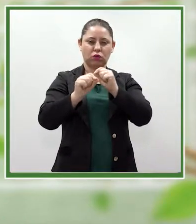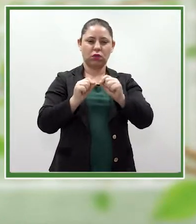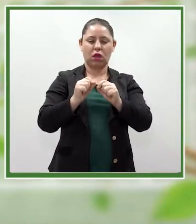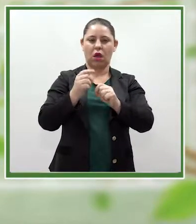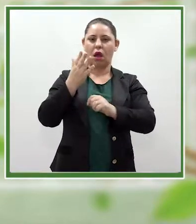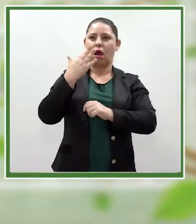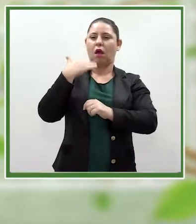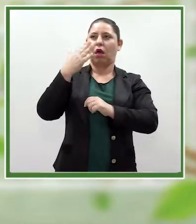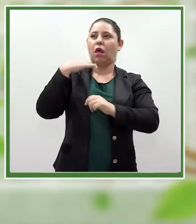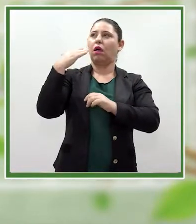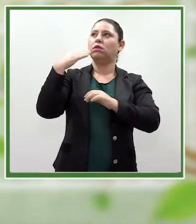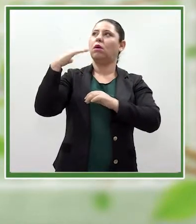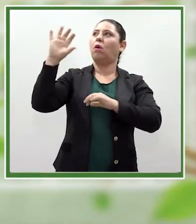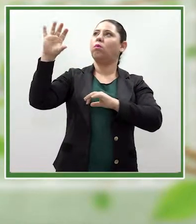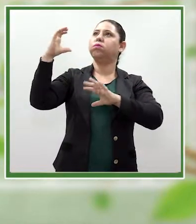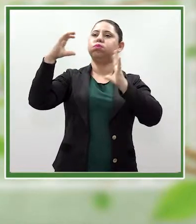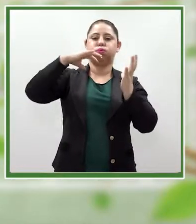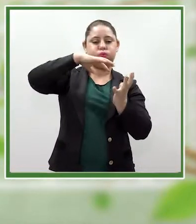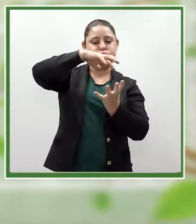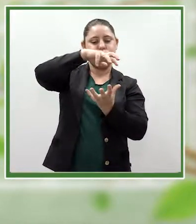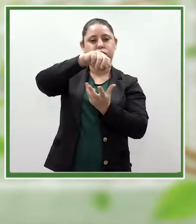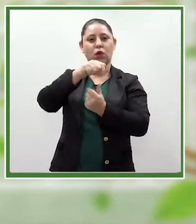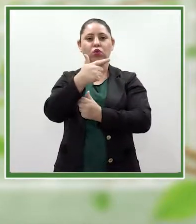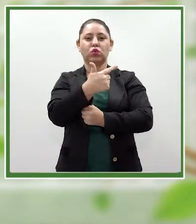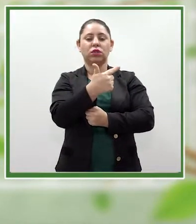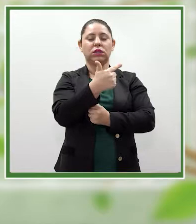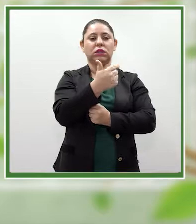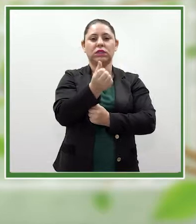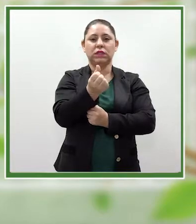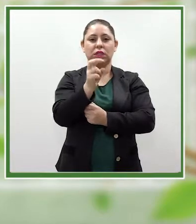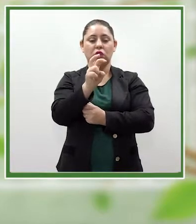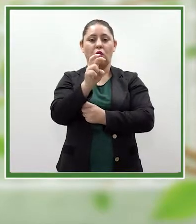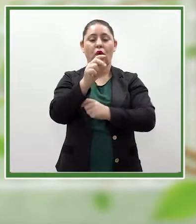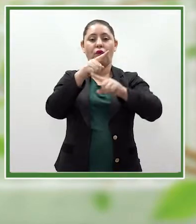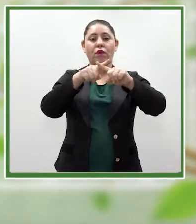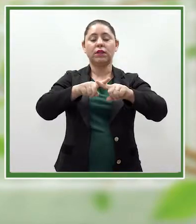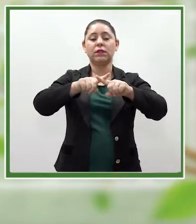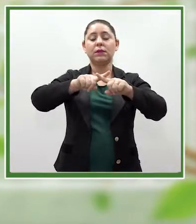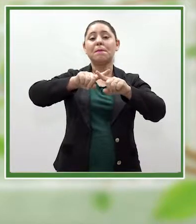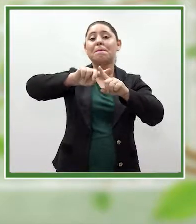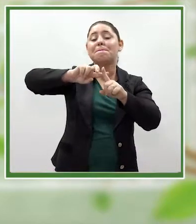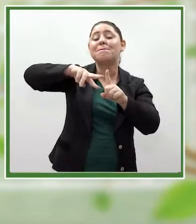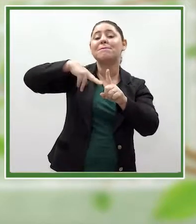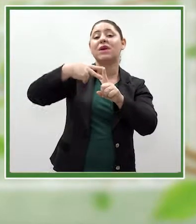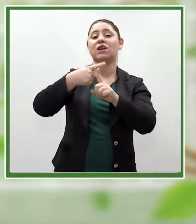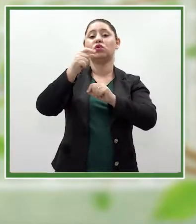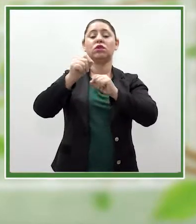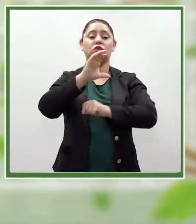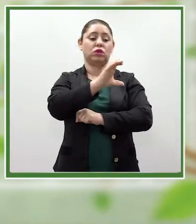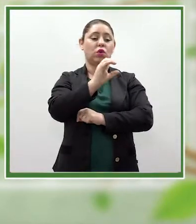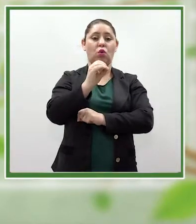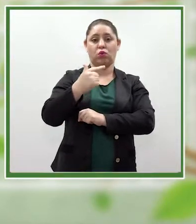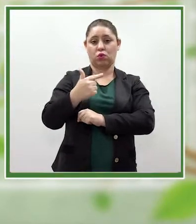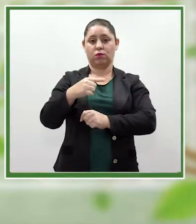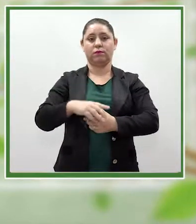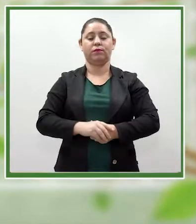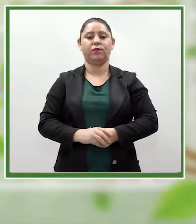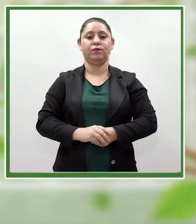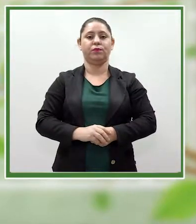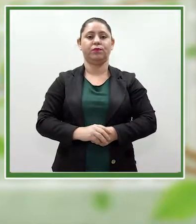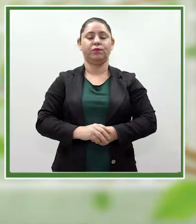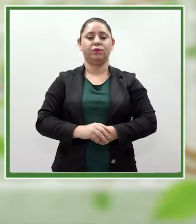de aquecimento global é de cerca de 265 vezes maior do que o